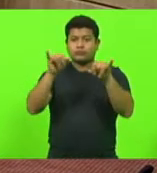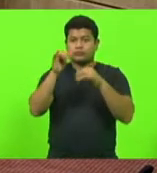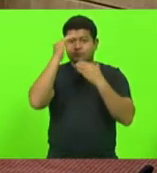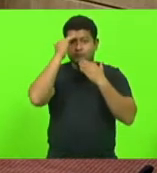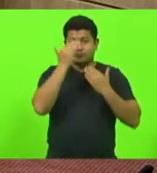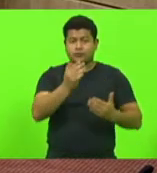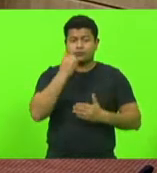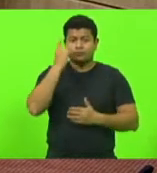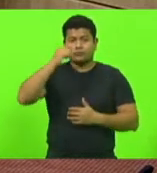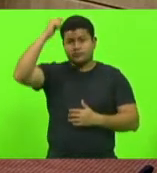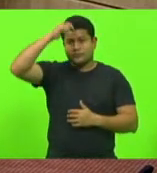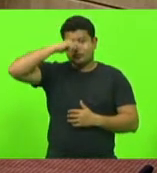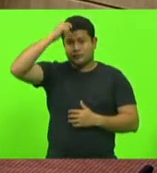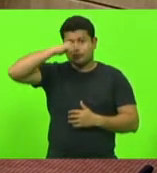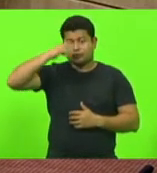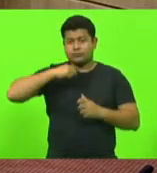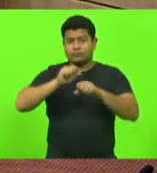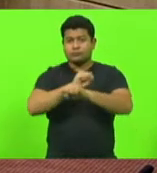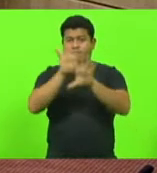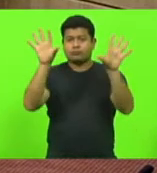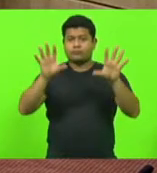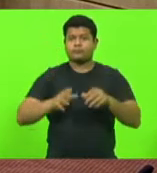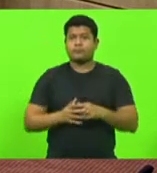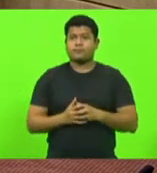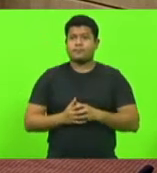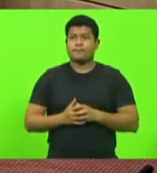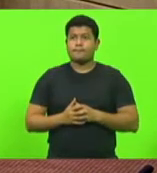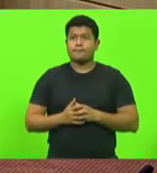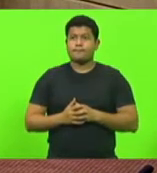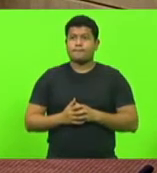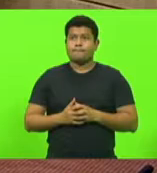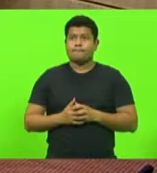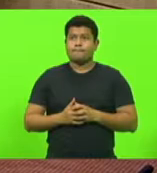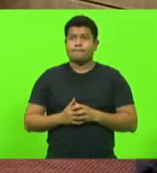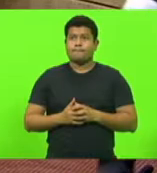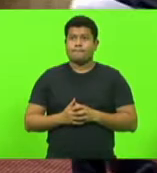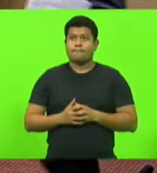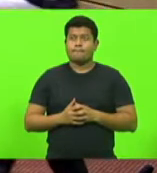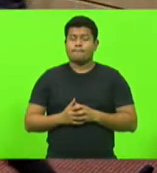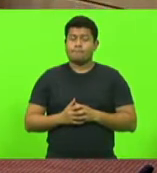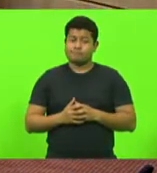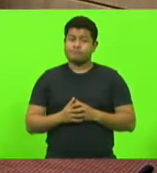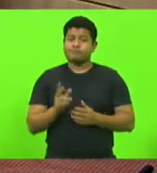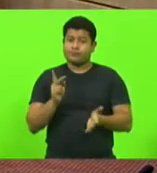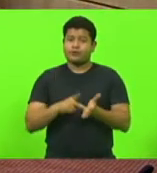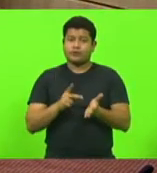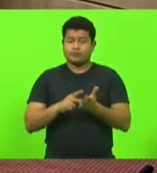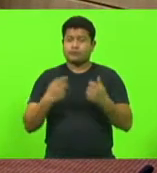obrigada, deputado Maurício, pelo esclarecimento. Na verdade, tinha que aparecer teu nome aqui, deputada.